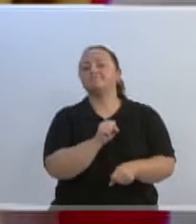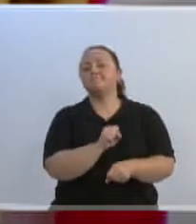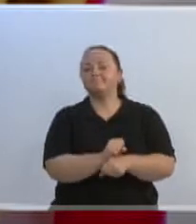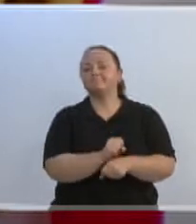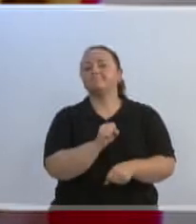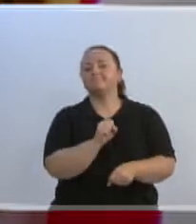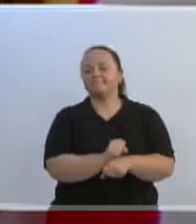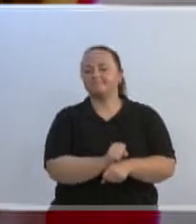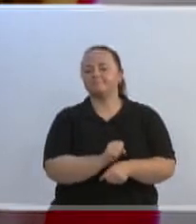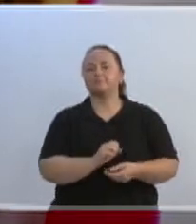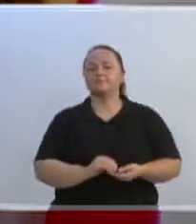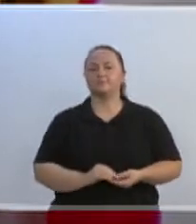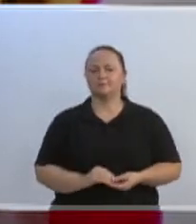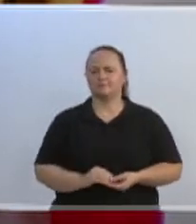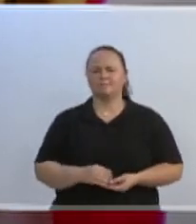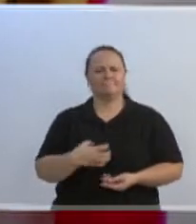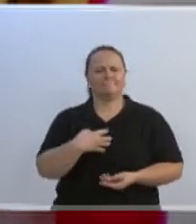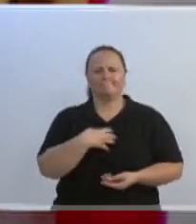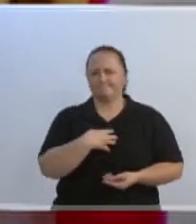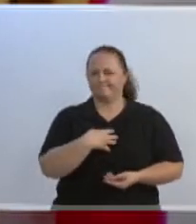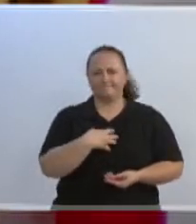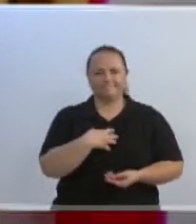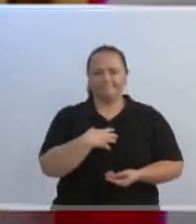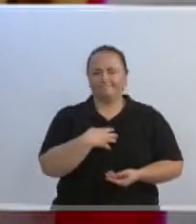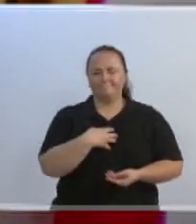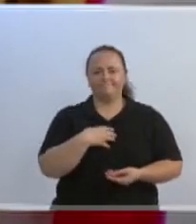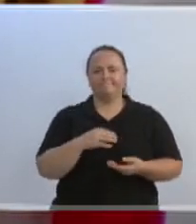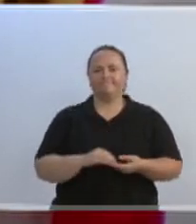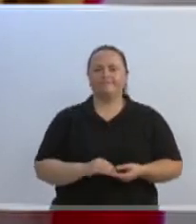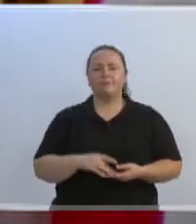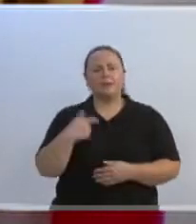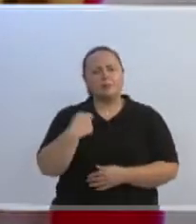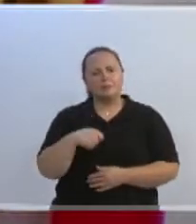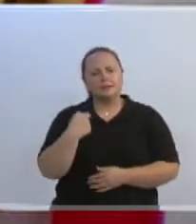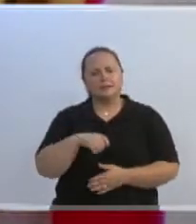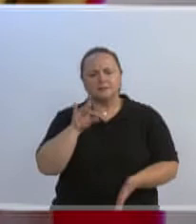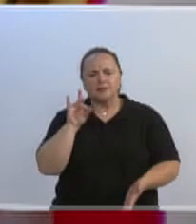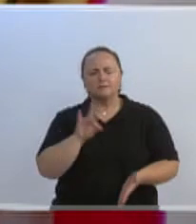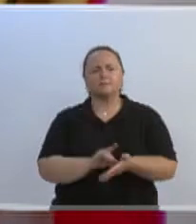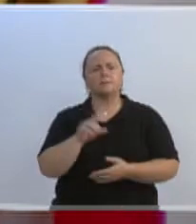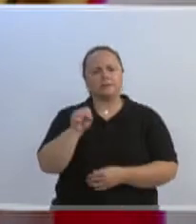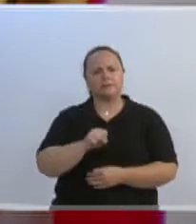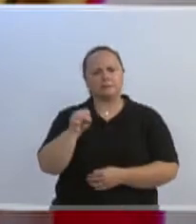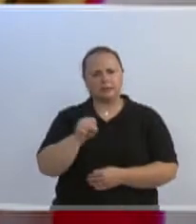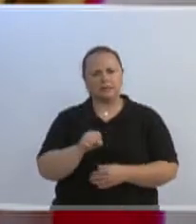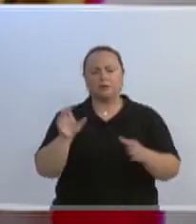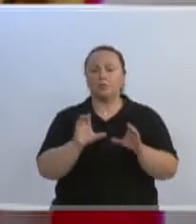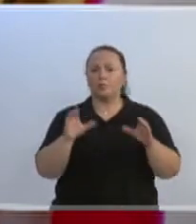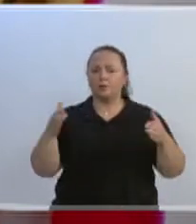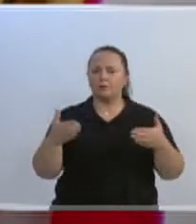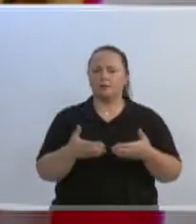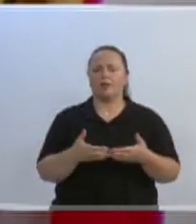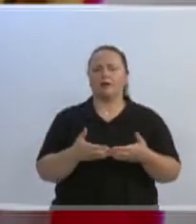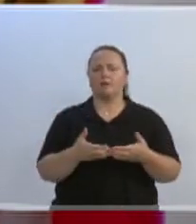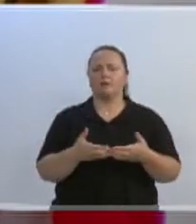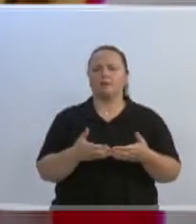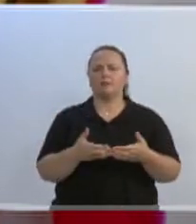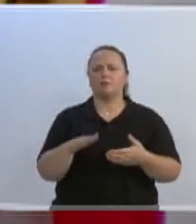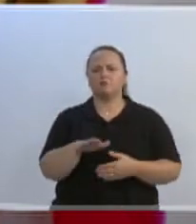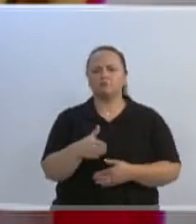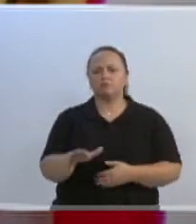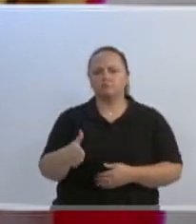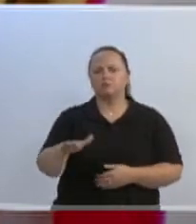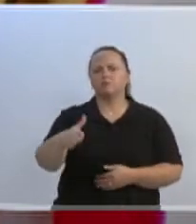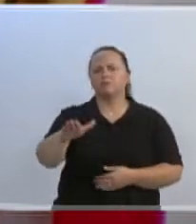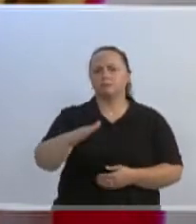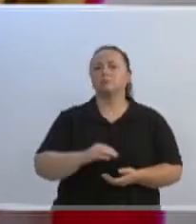continua esperando. É lamentável. Temos que regularizar, sim, as nossas comunidades da periferia. Nós